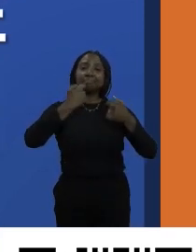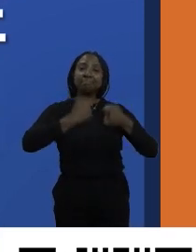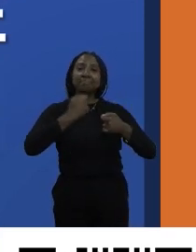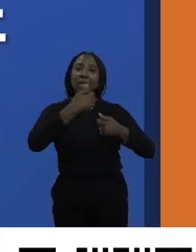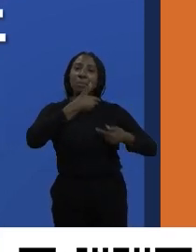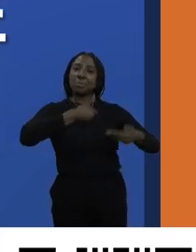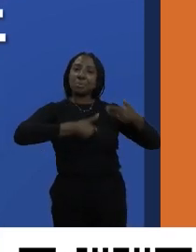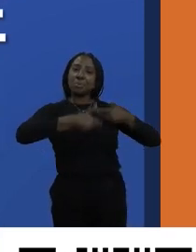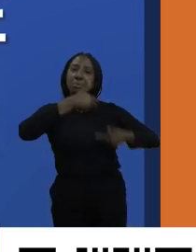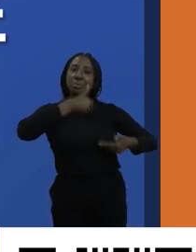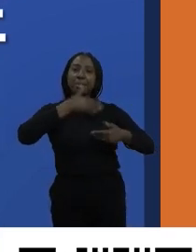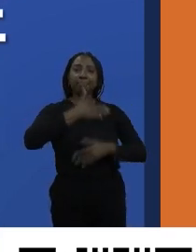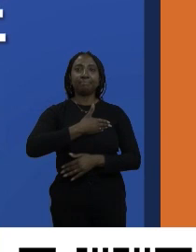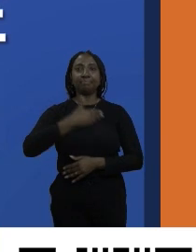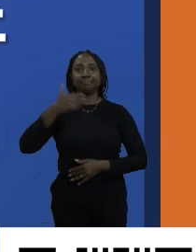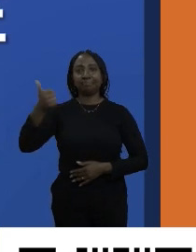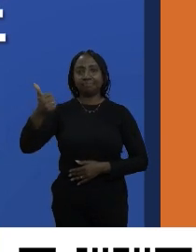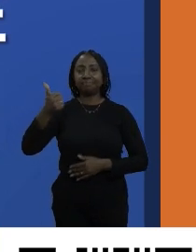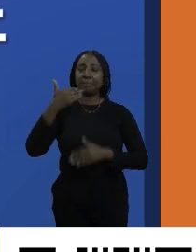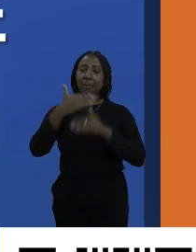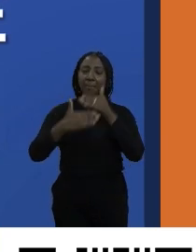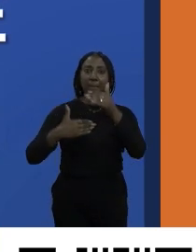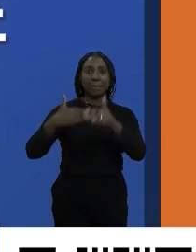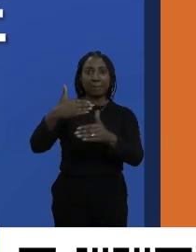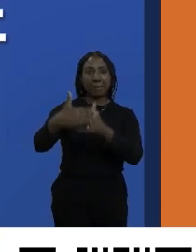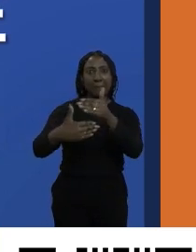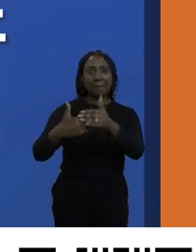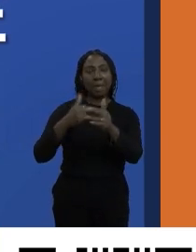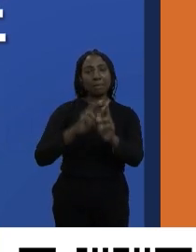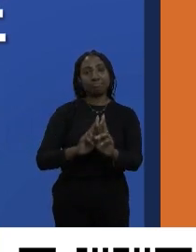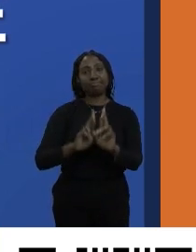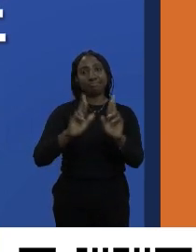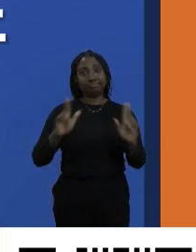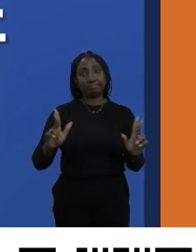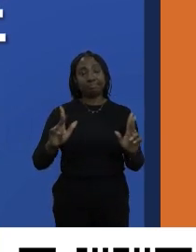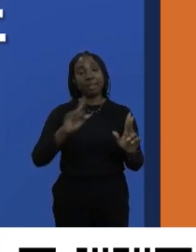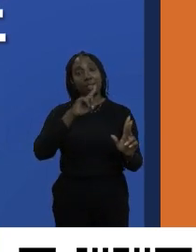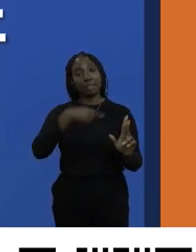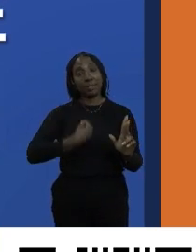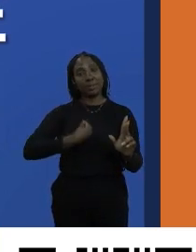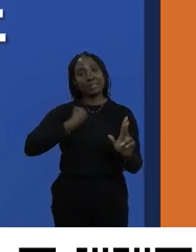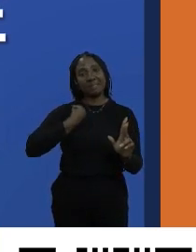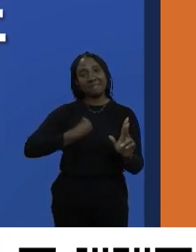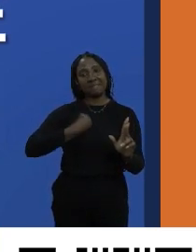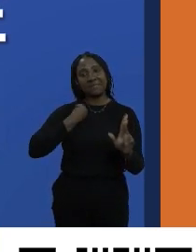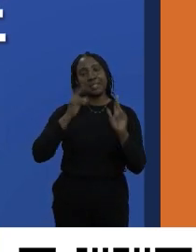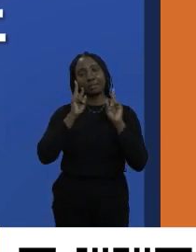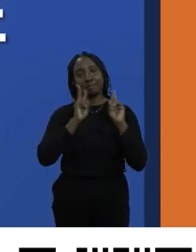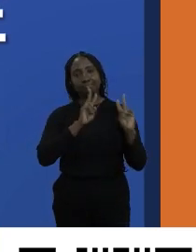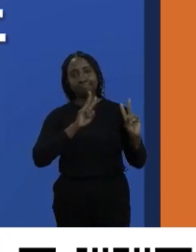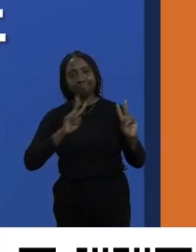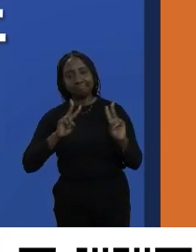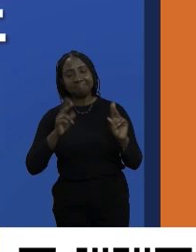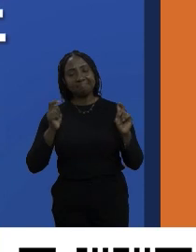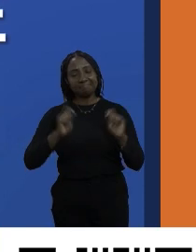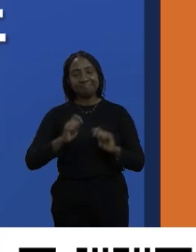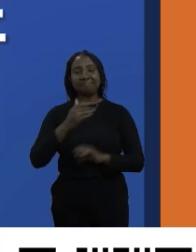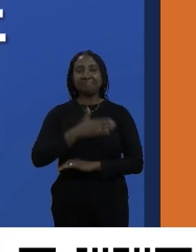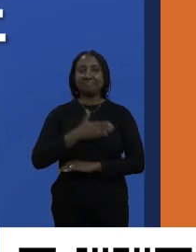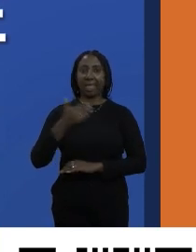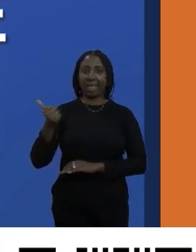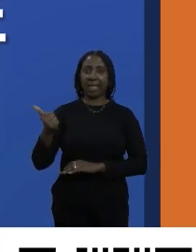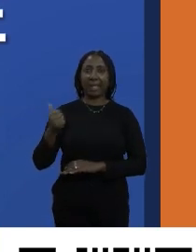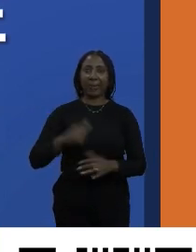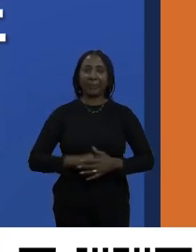cuidar melhor, tá? Ao longo do tempo, isso vai fazendo a diferença e a nossa performance vai melhorando mais. Então,